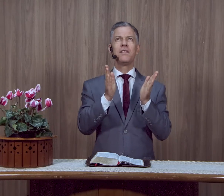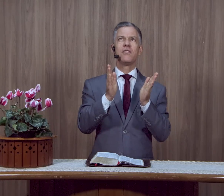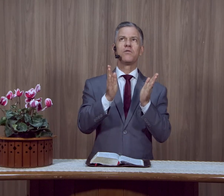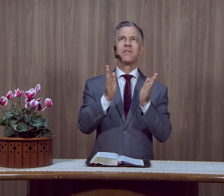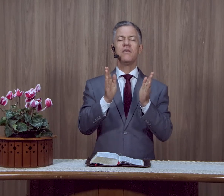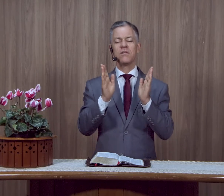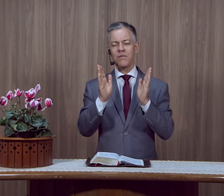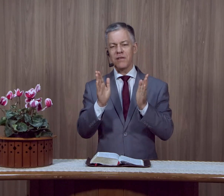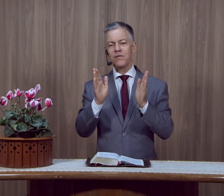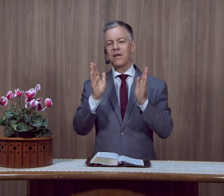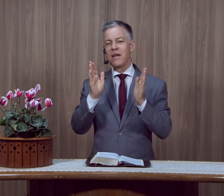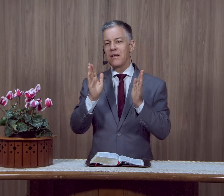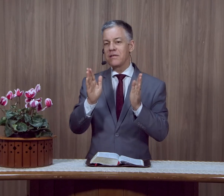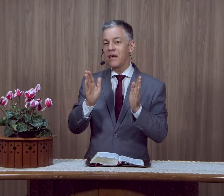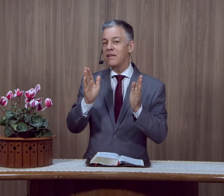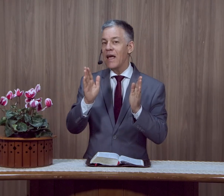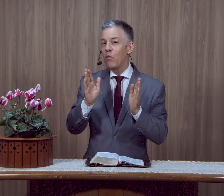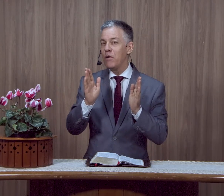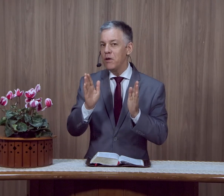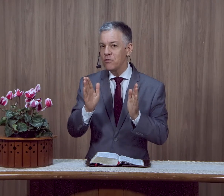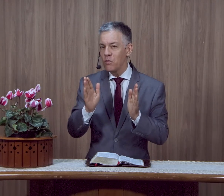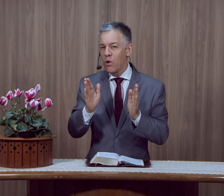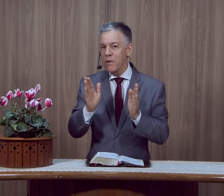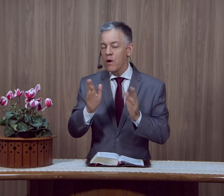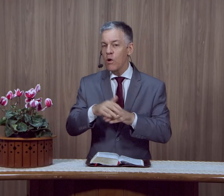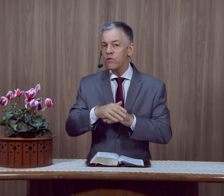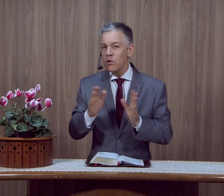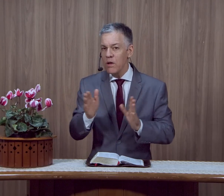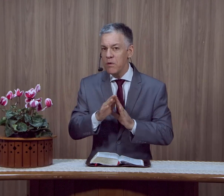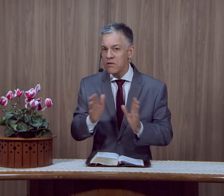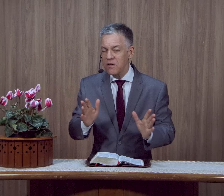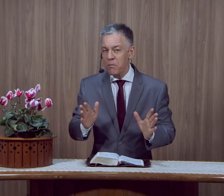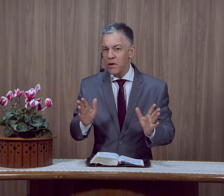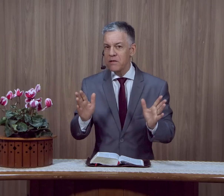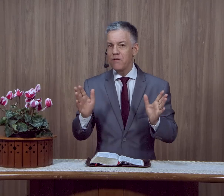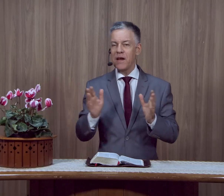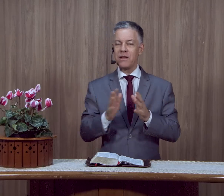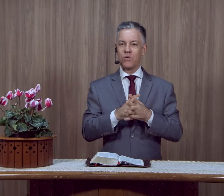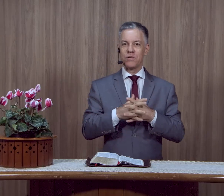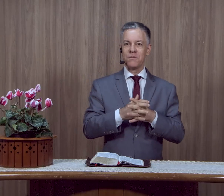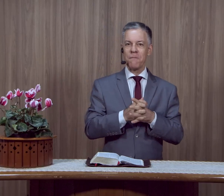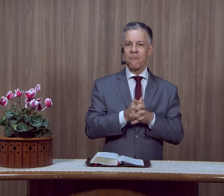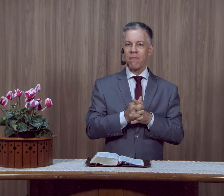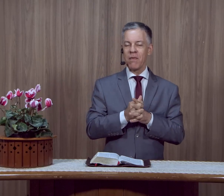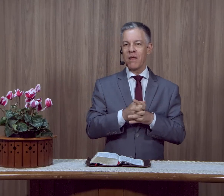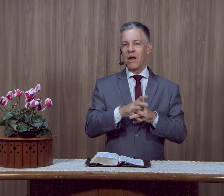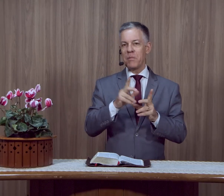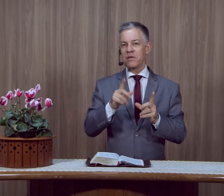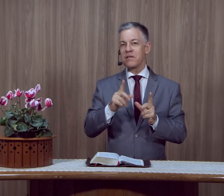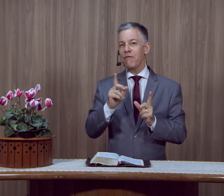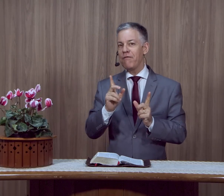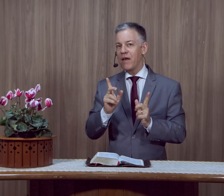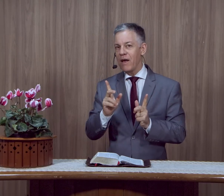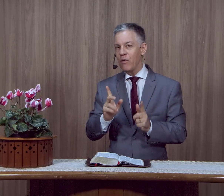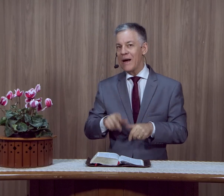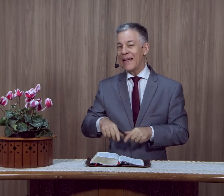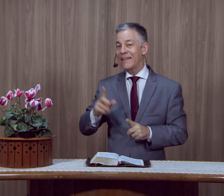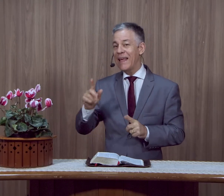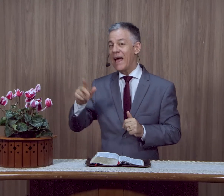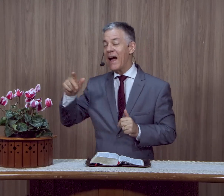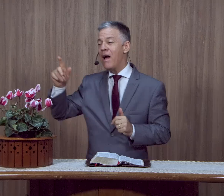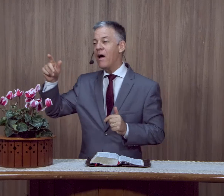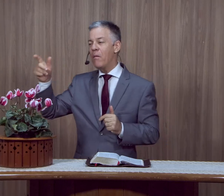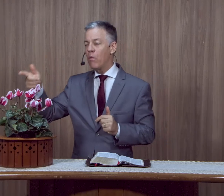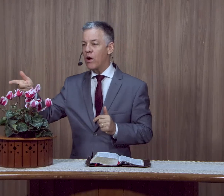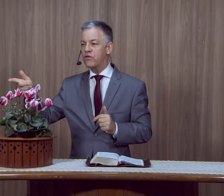6 anos? Você via Jesus aí? Não, você vai servir... 6 é o limite do homem. Qual o seu limite que você pode servir a Deus? Ser fiel